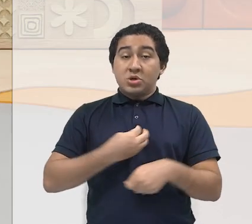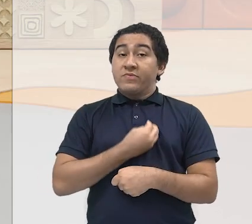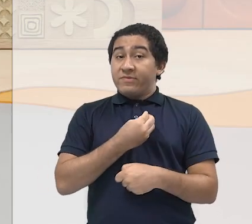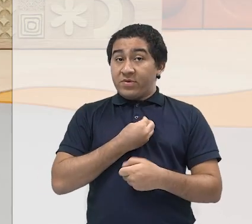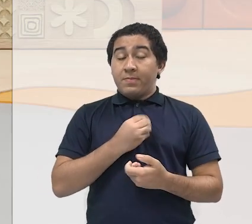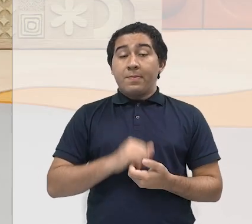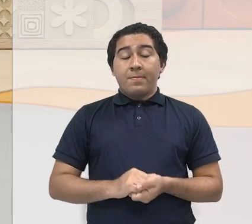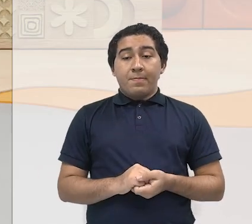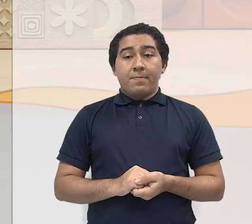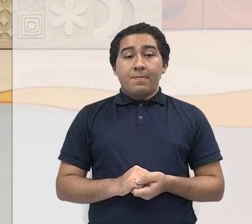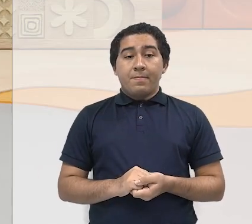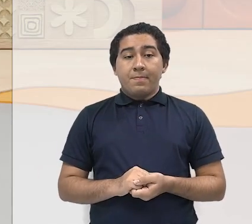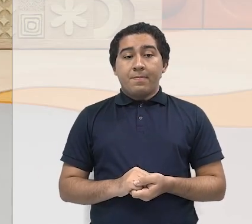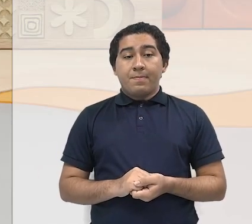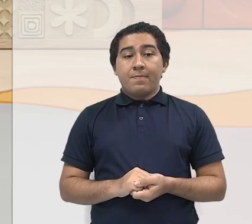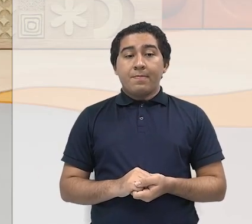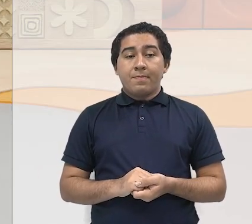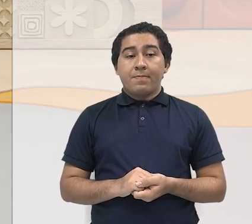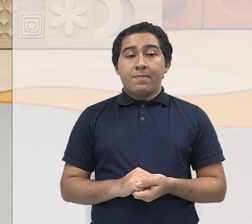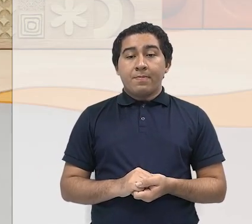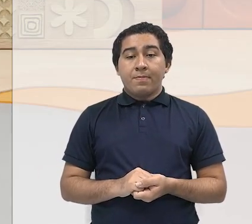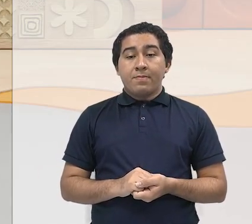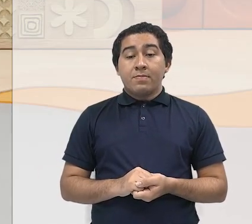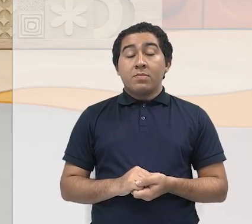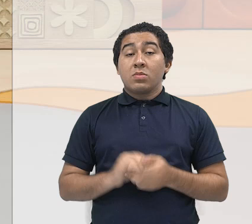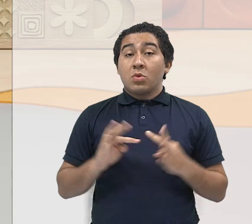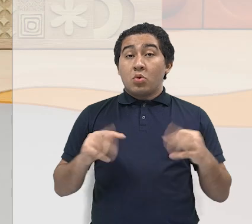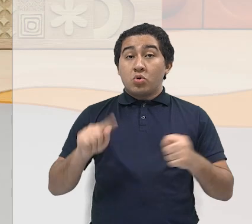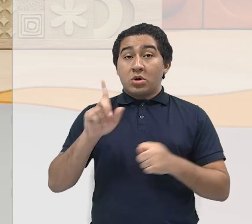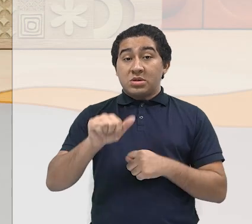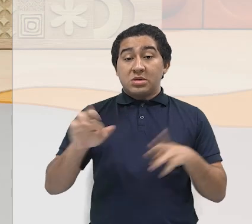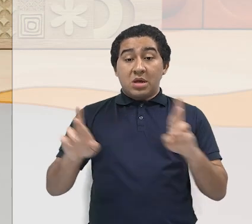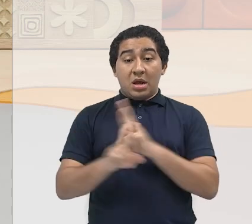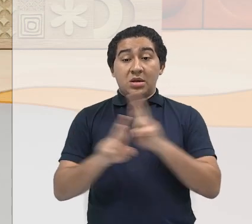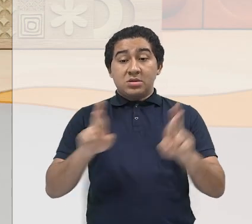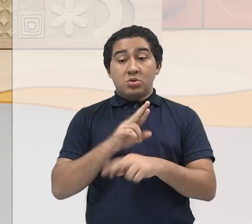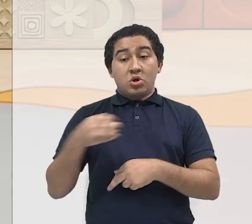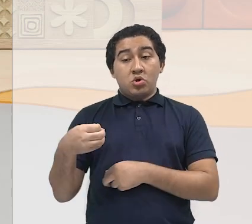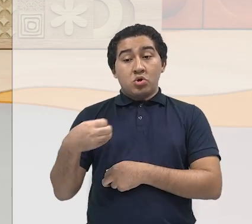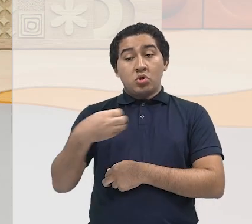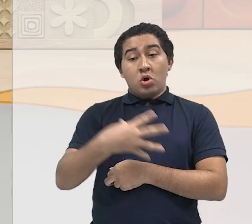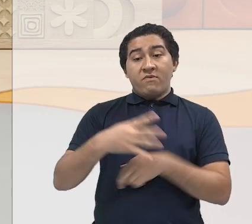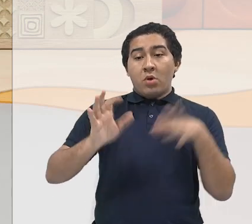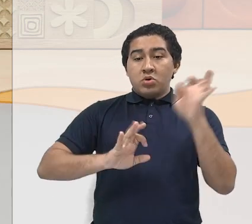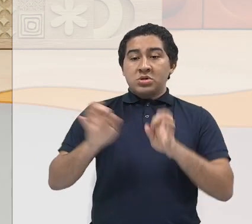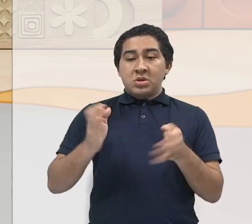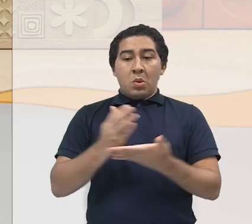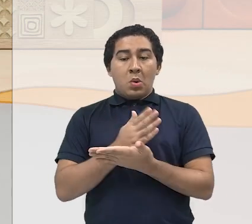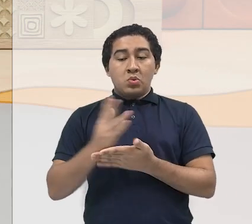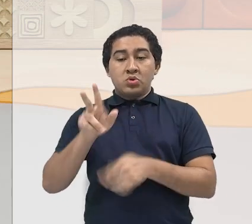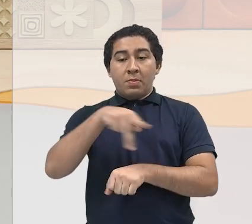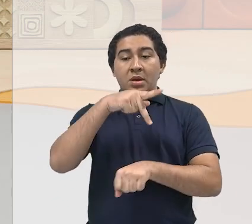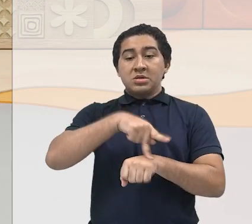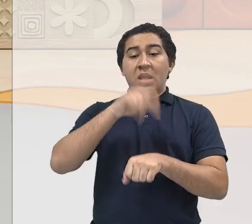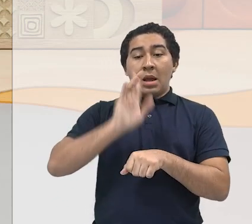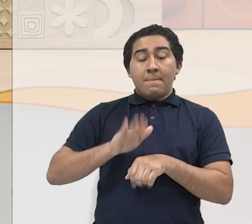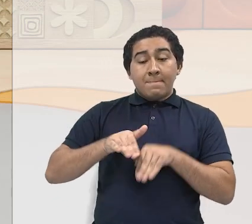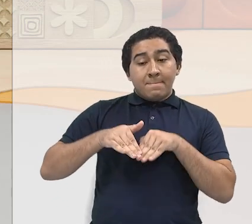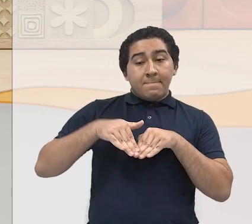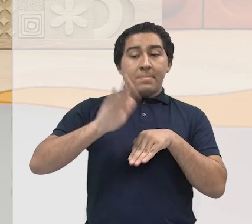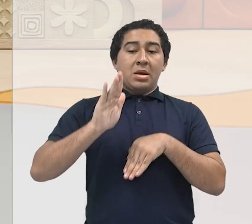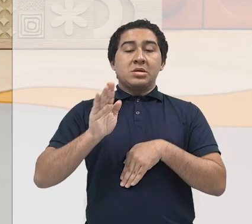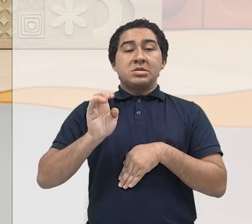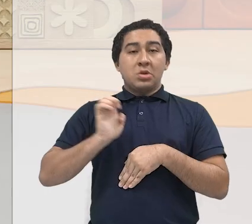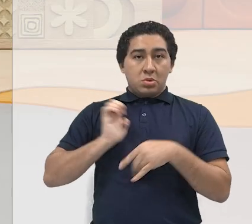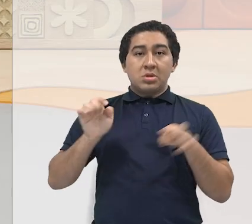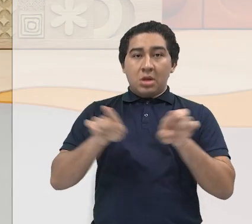vida, certo? Então, essas relações dessa nova organização, onde alguns países são mais ricos e têm mais